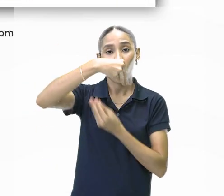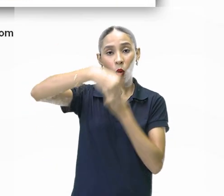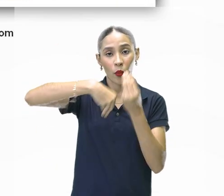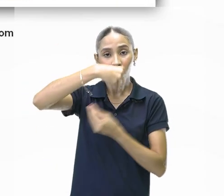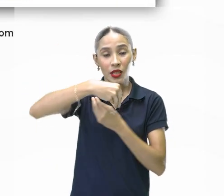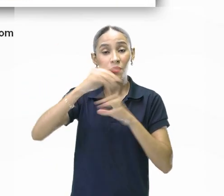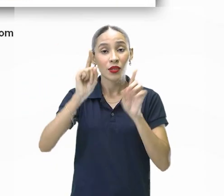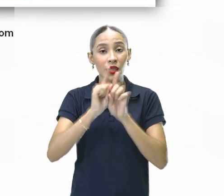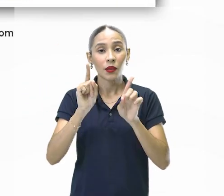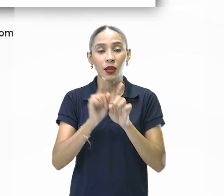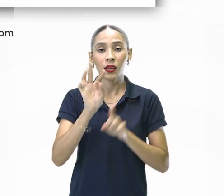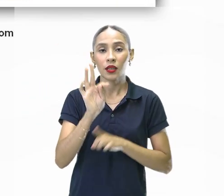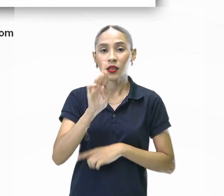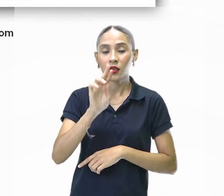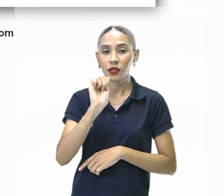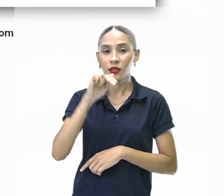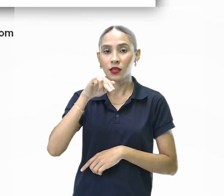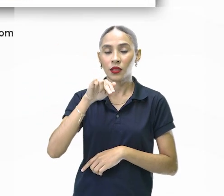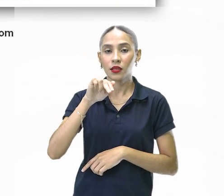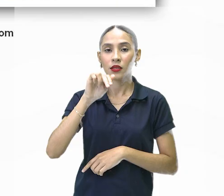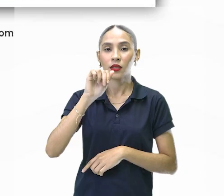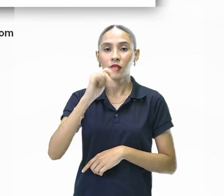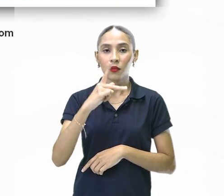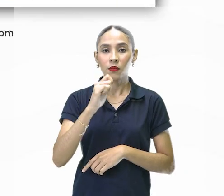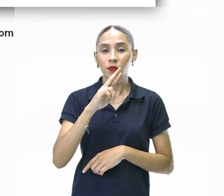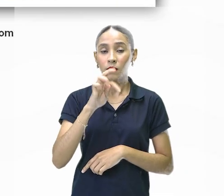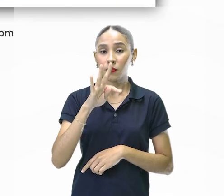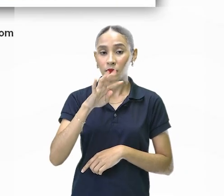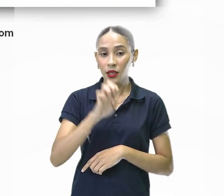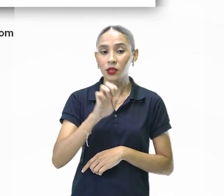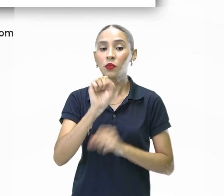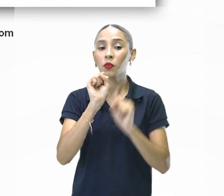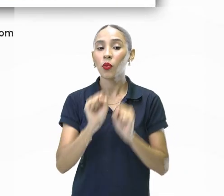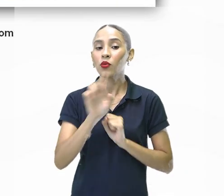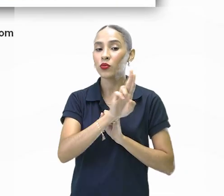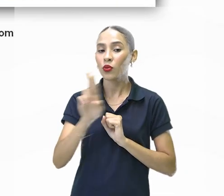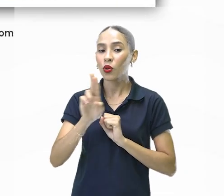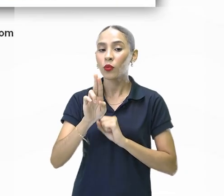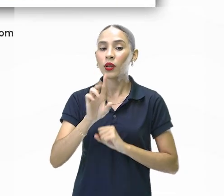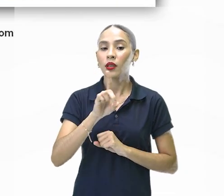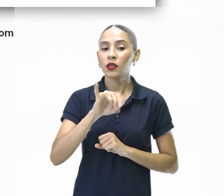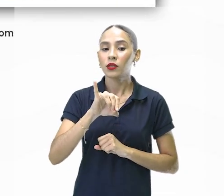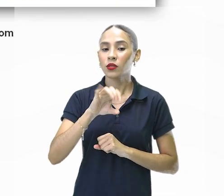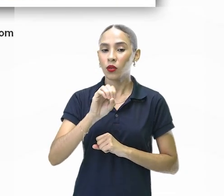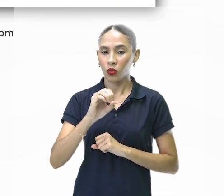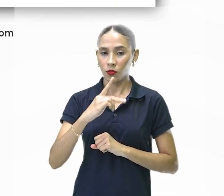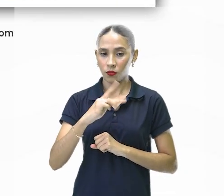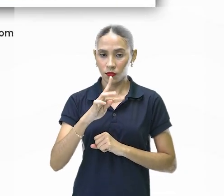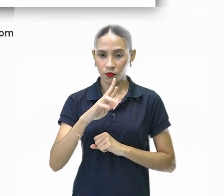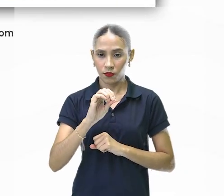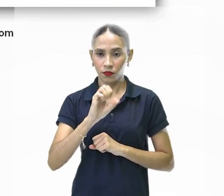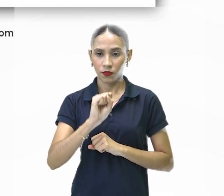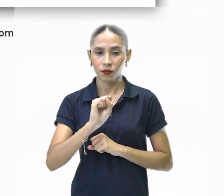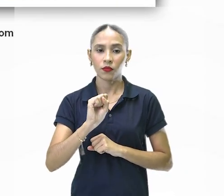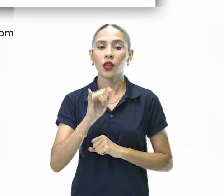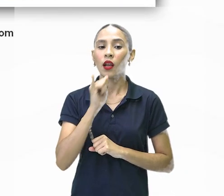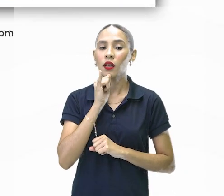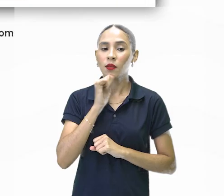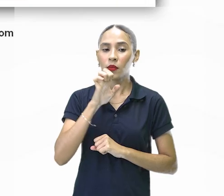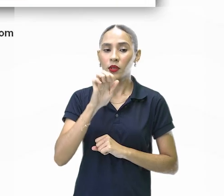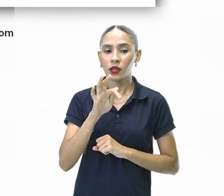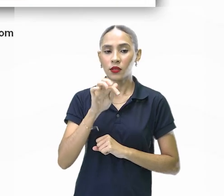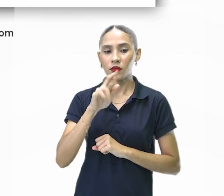e transparentes, que também podem ser chamados de dióptros esféricos. Ao lado,